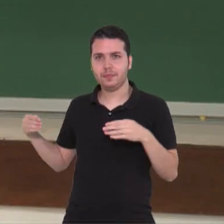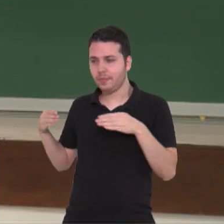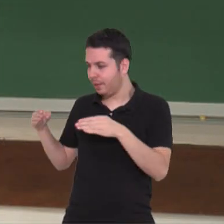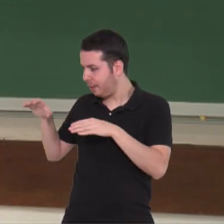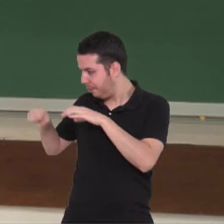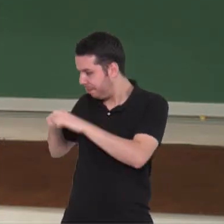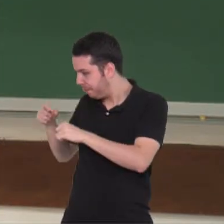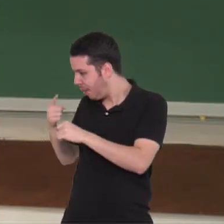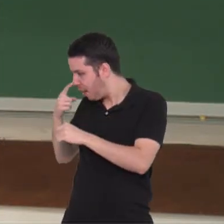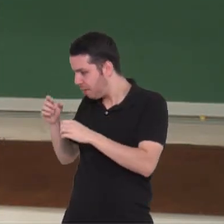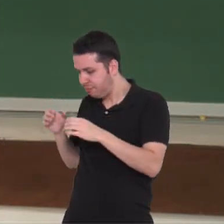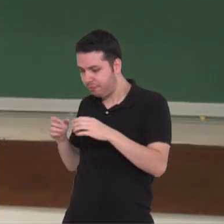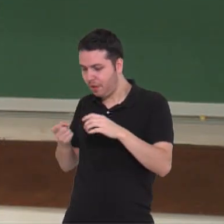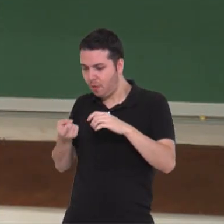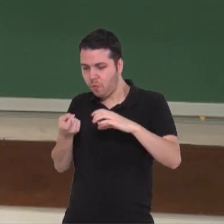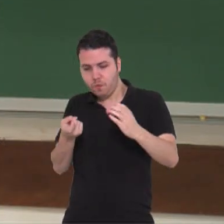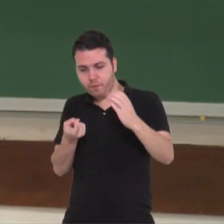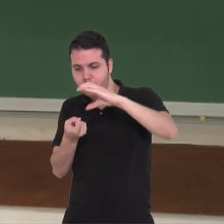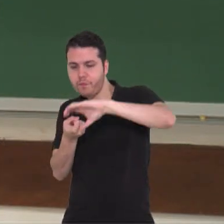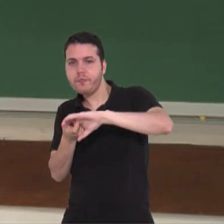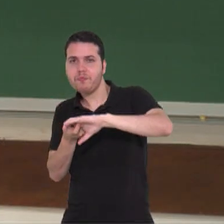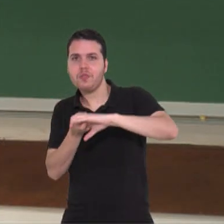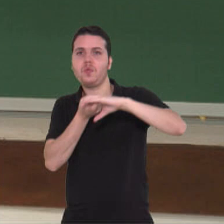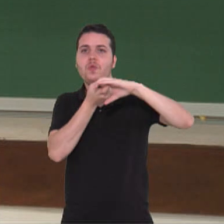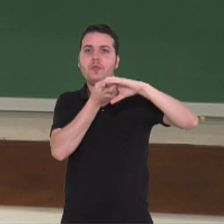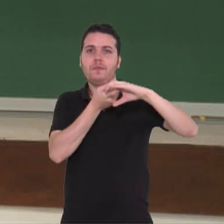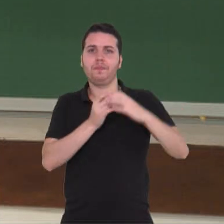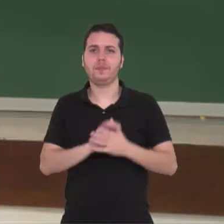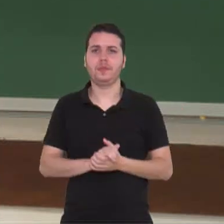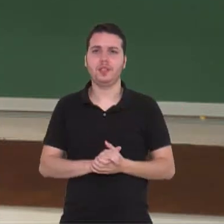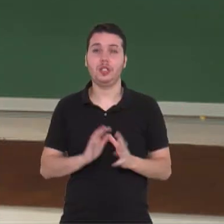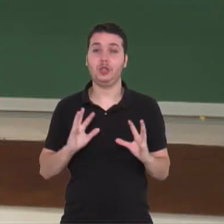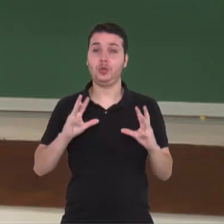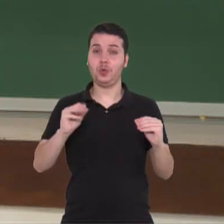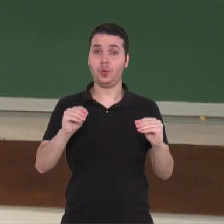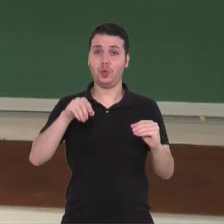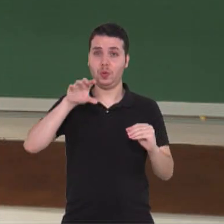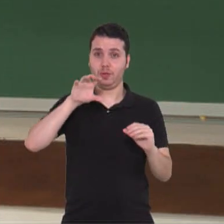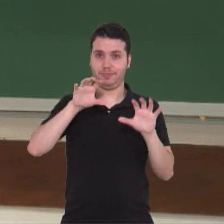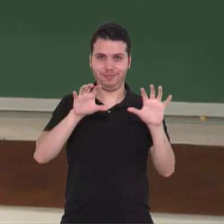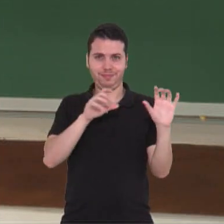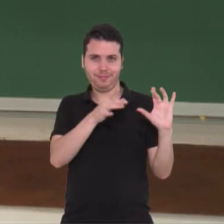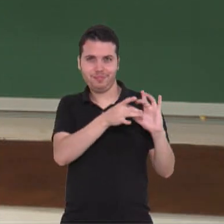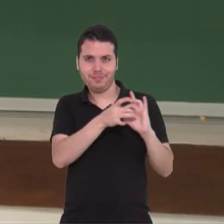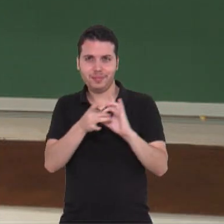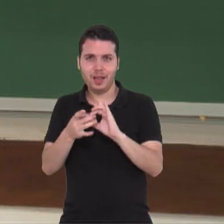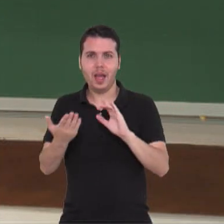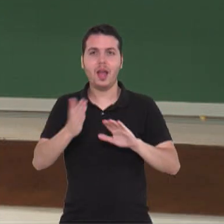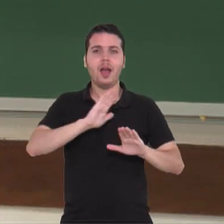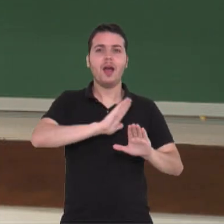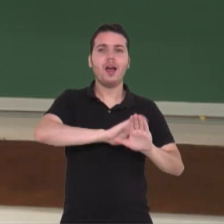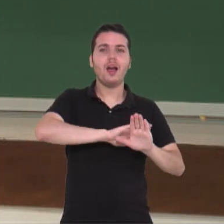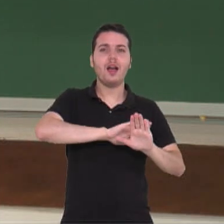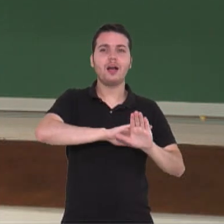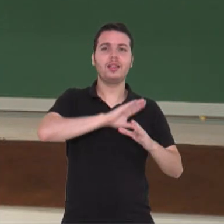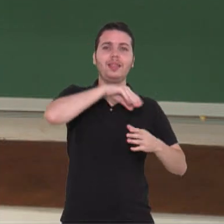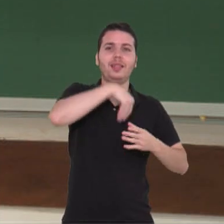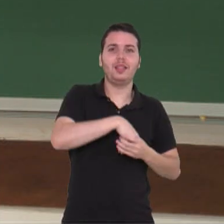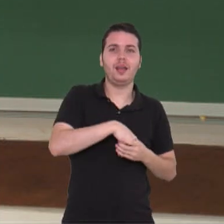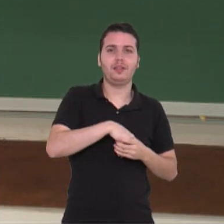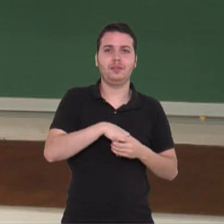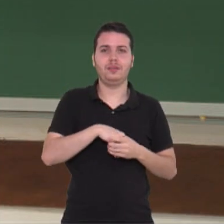o lixo no anzol. E tudo isso está implícito. Então, a gente chama isso de uma